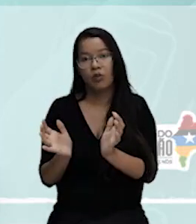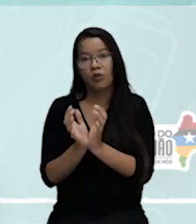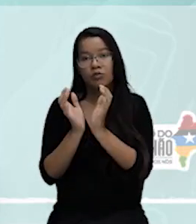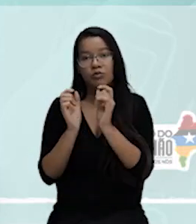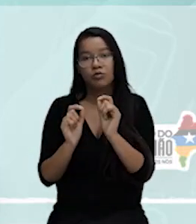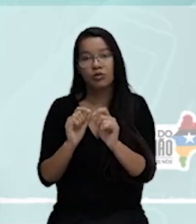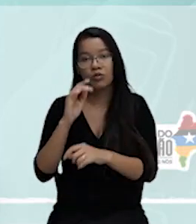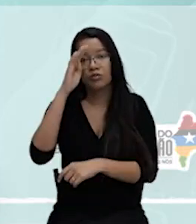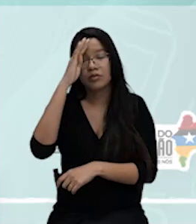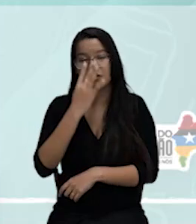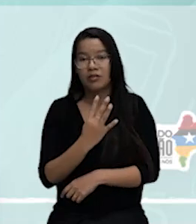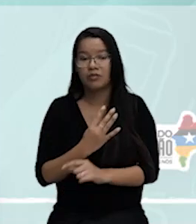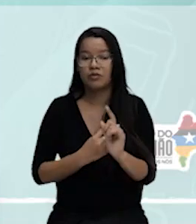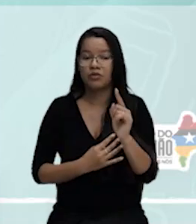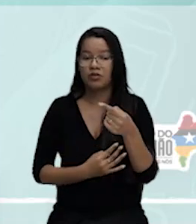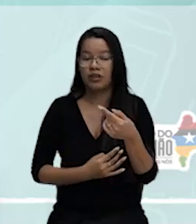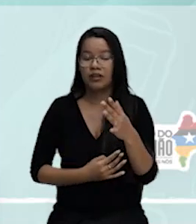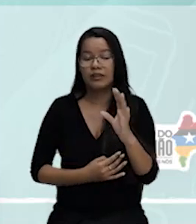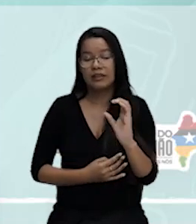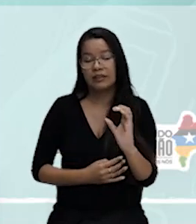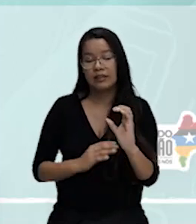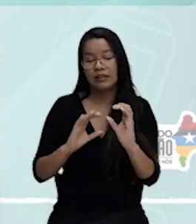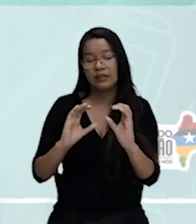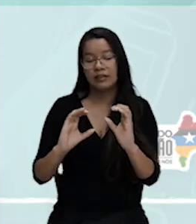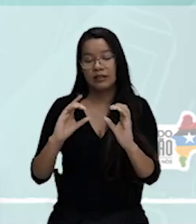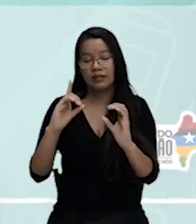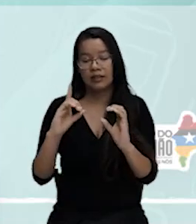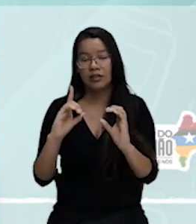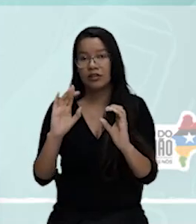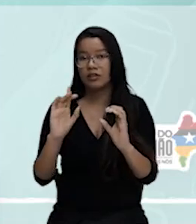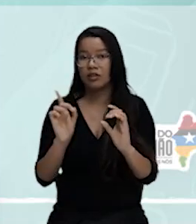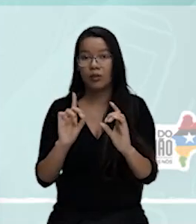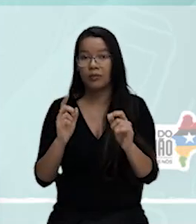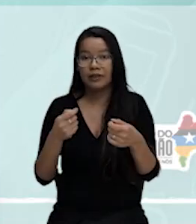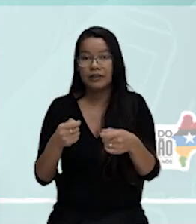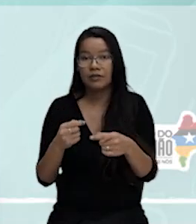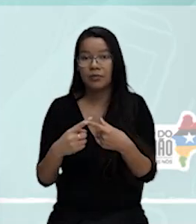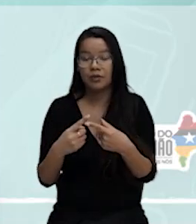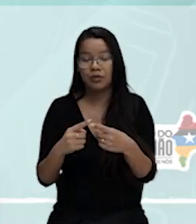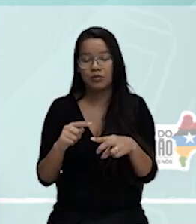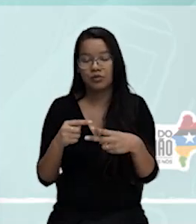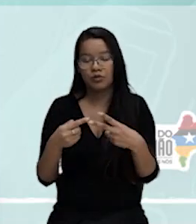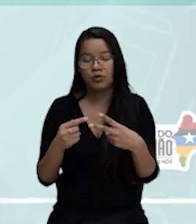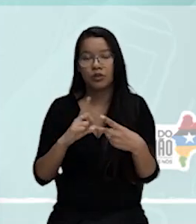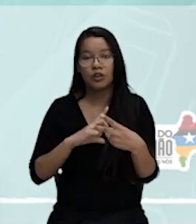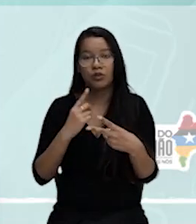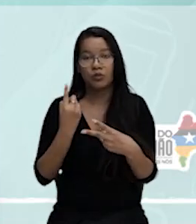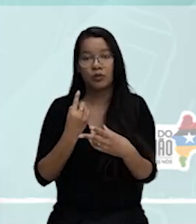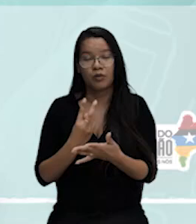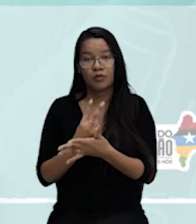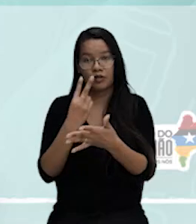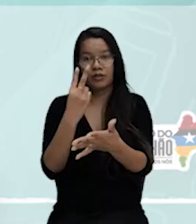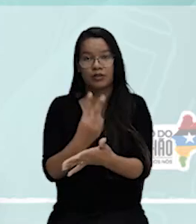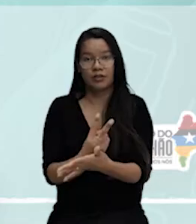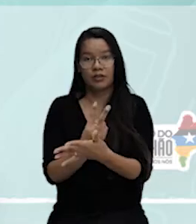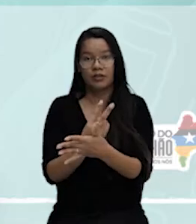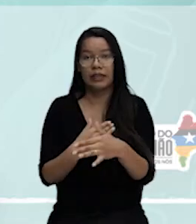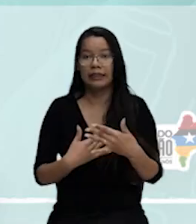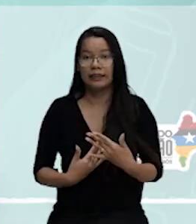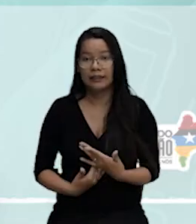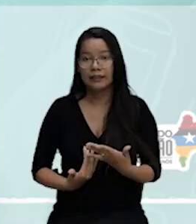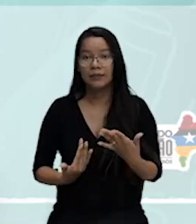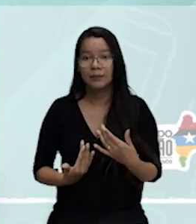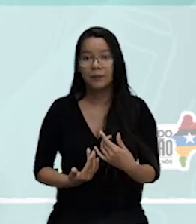Tá? Nesse caso aqui, das letras C e D, já não foi preciso, por quê? Porque no meu segundo membro eu tenho uma constante. Tá? Então, nesse